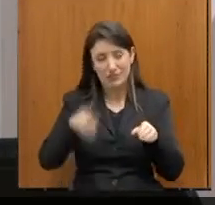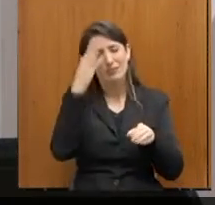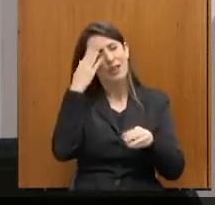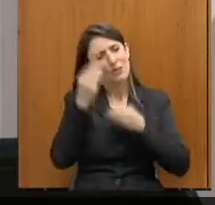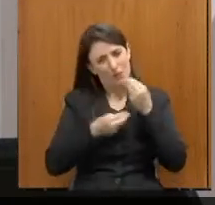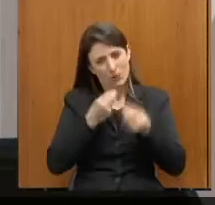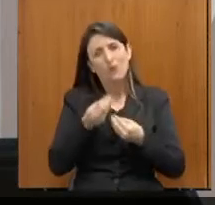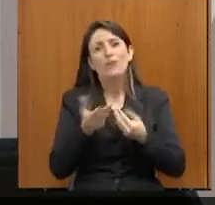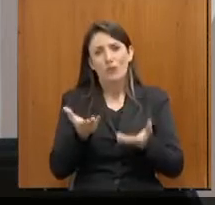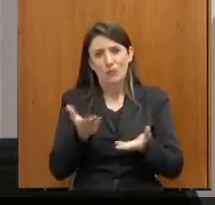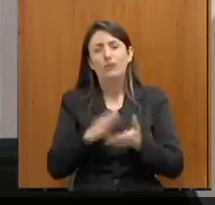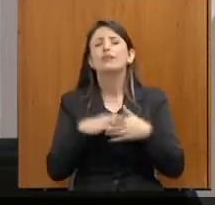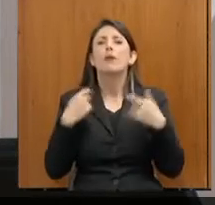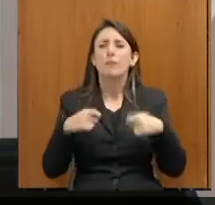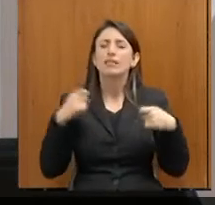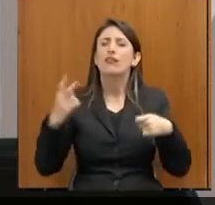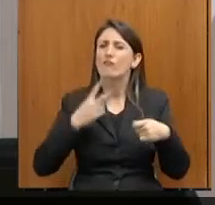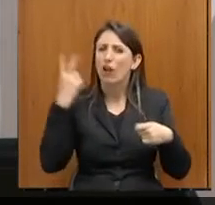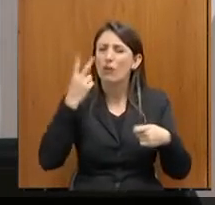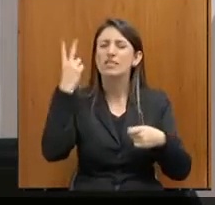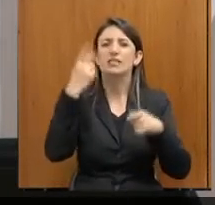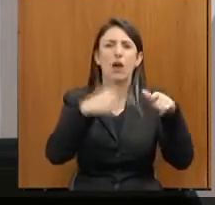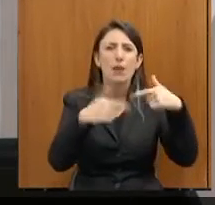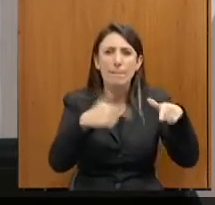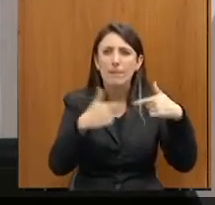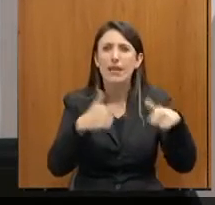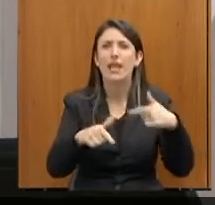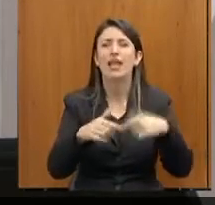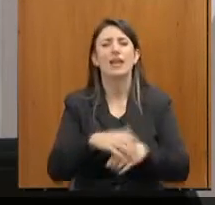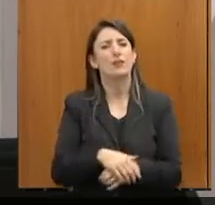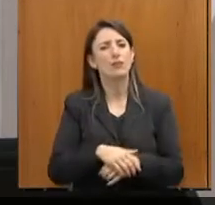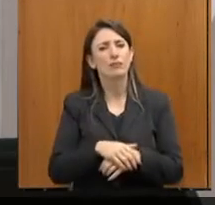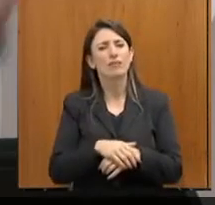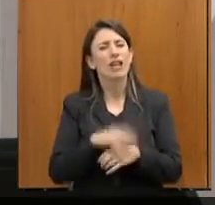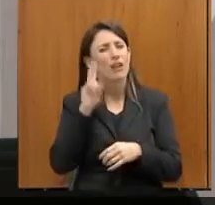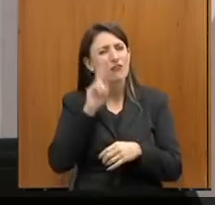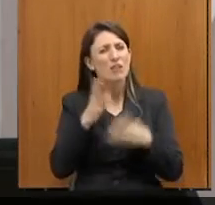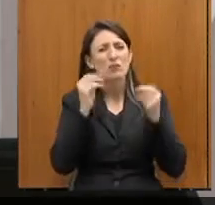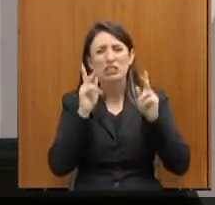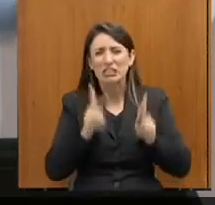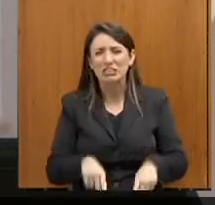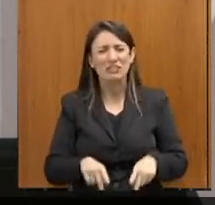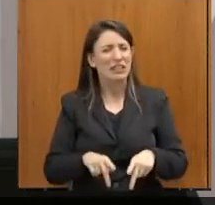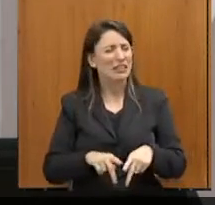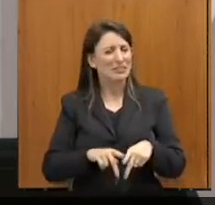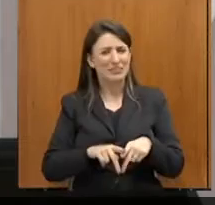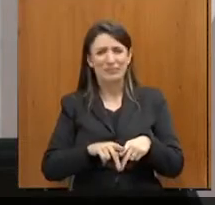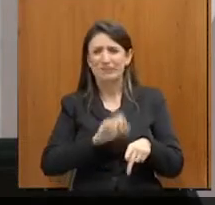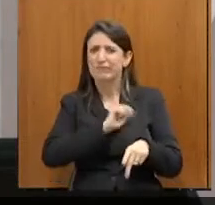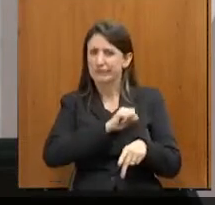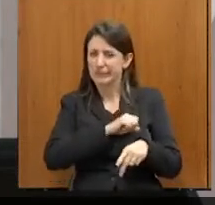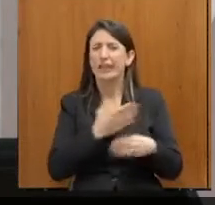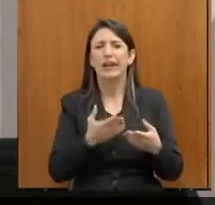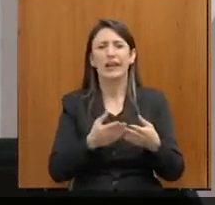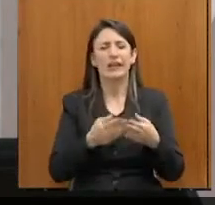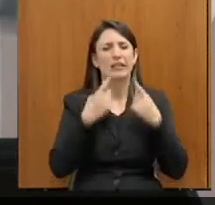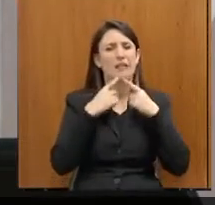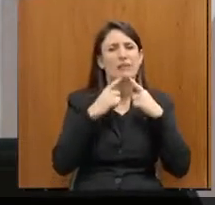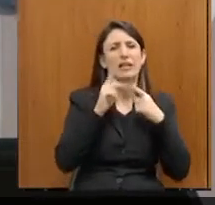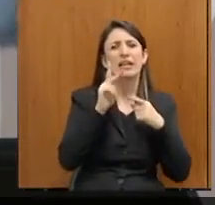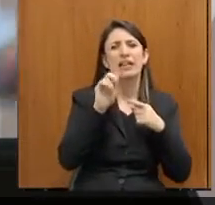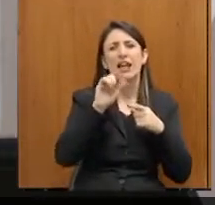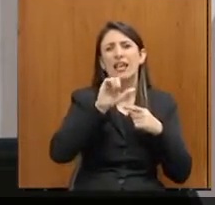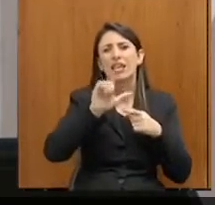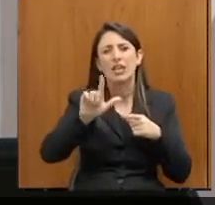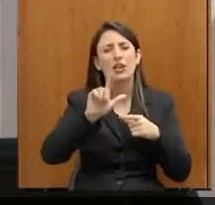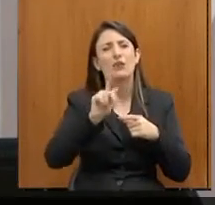depender do Estado então vão valorizar a questão do emprego eu tô vendo essa cachorrada que fica o Kalil com a questão do governo aqui também faz